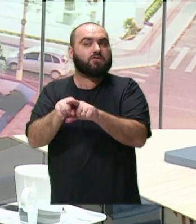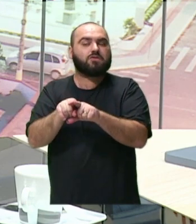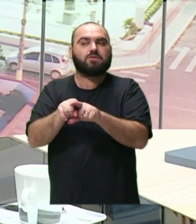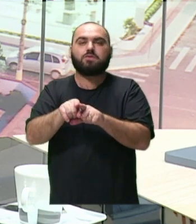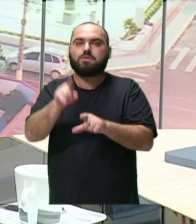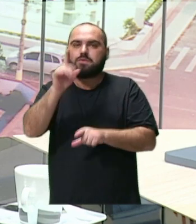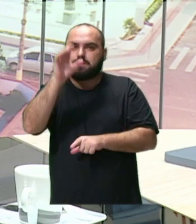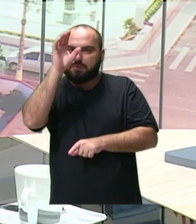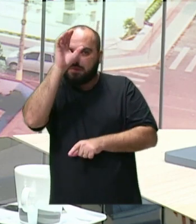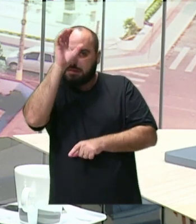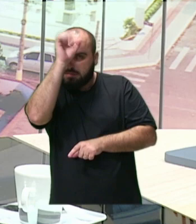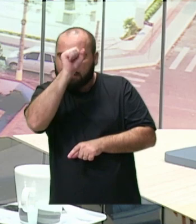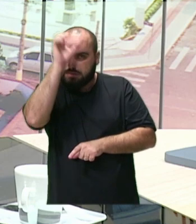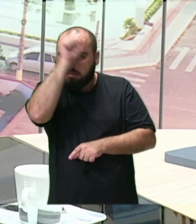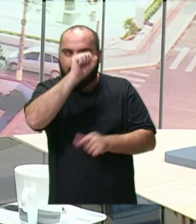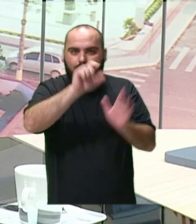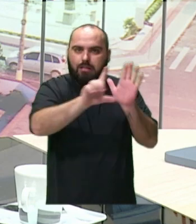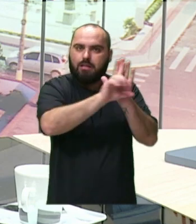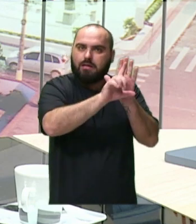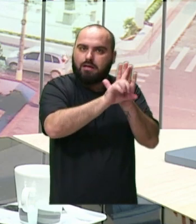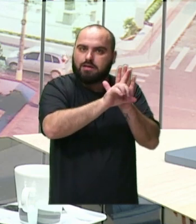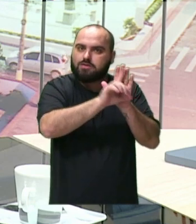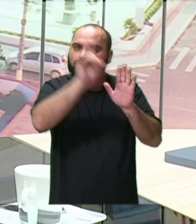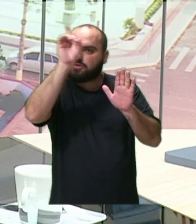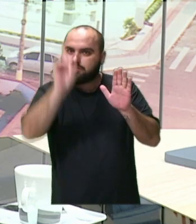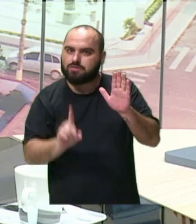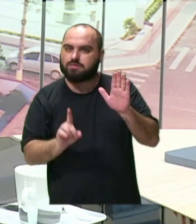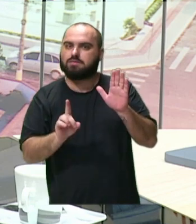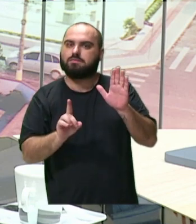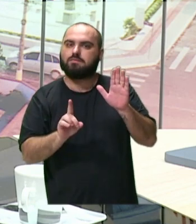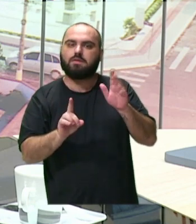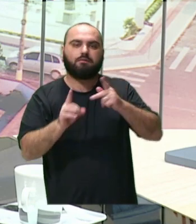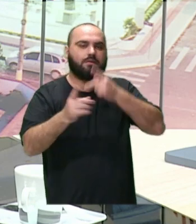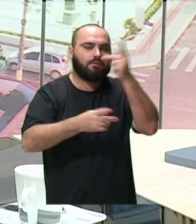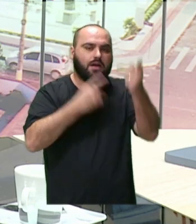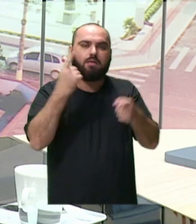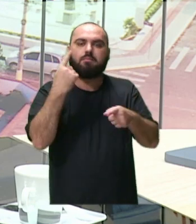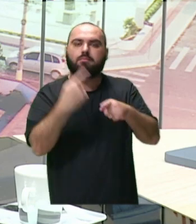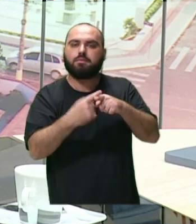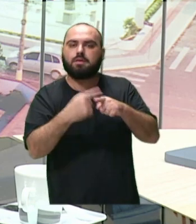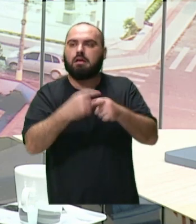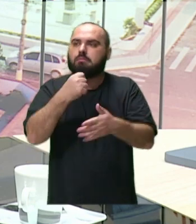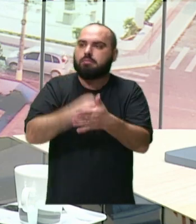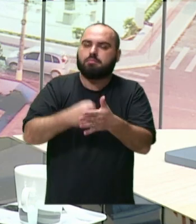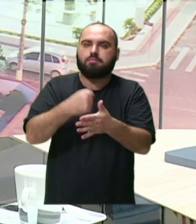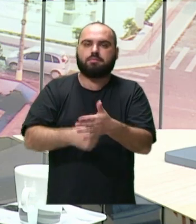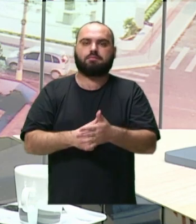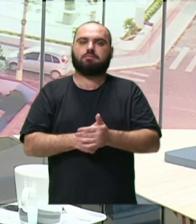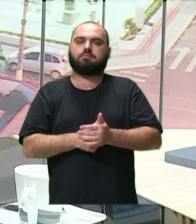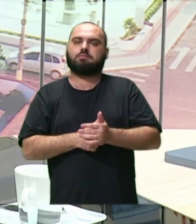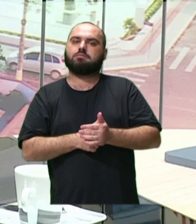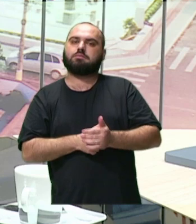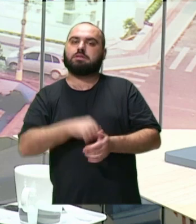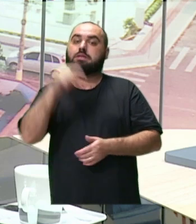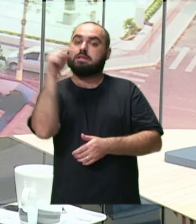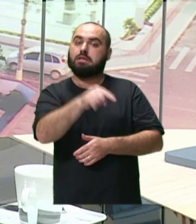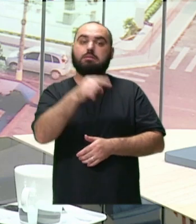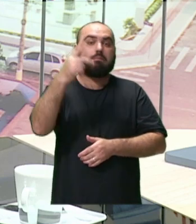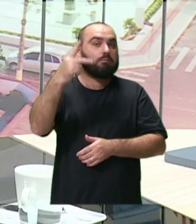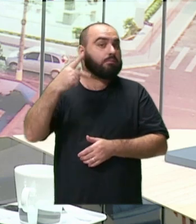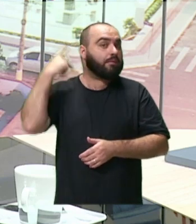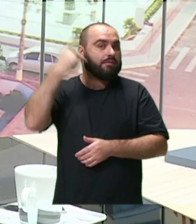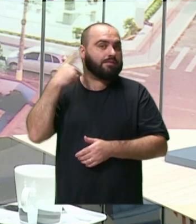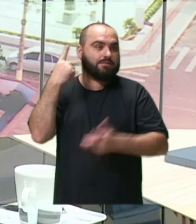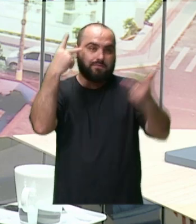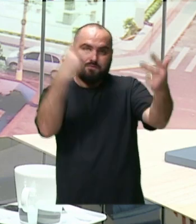conhecimento da lei, dos nossos direitos, o que de fato a gente tem que falar e por que a gente tem que lutar, é algo que puxa muito para a política quando a gente quer fazer